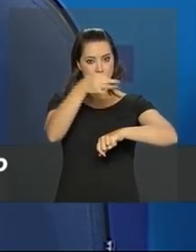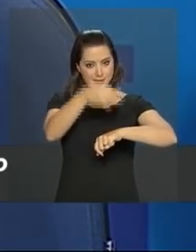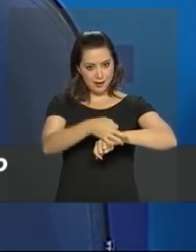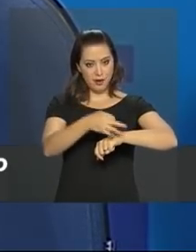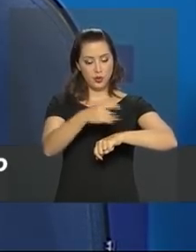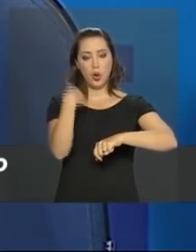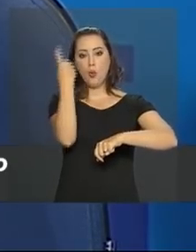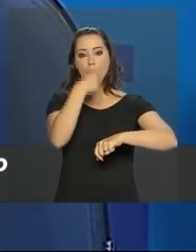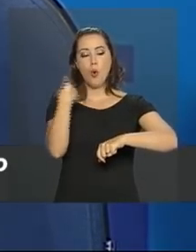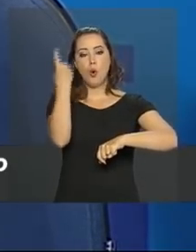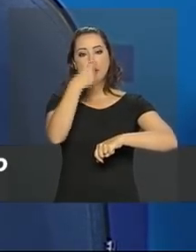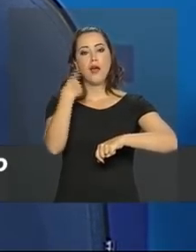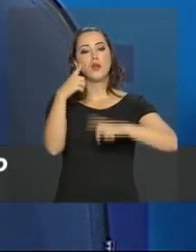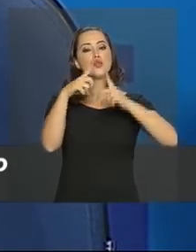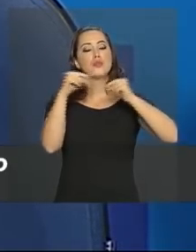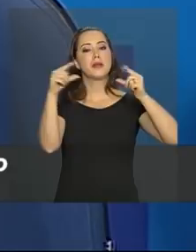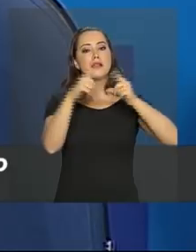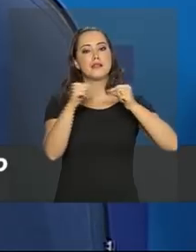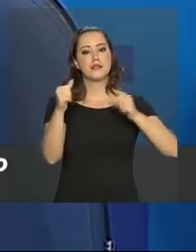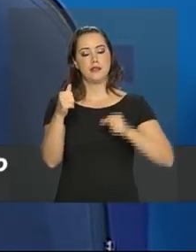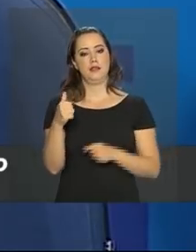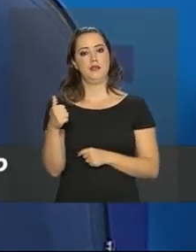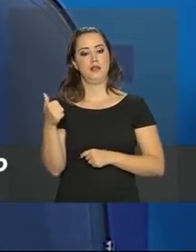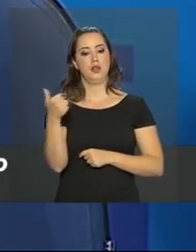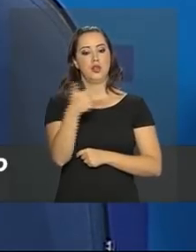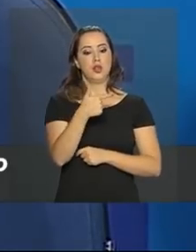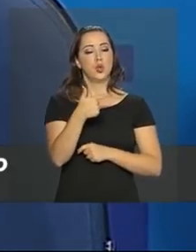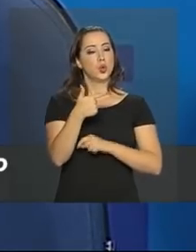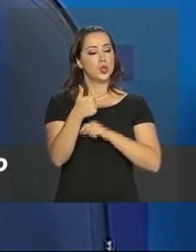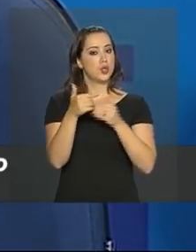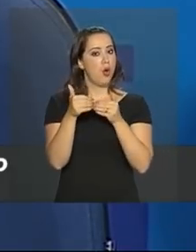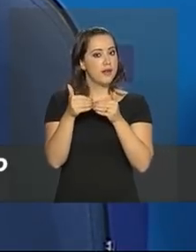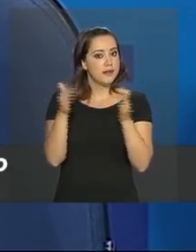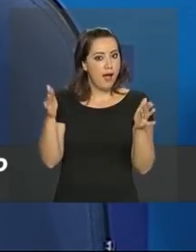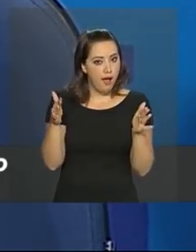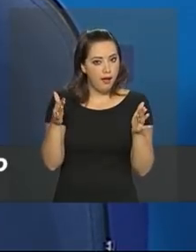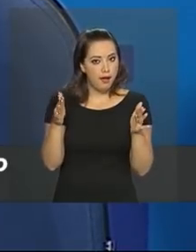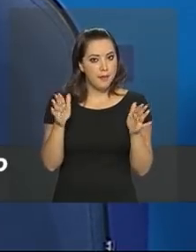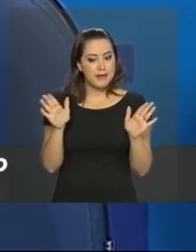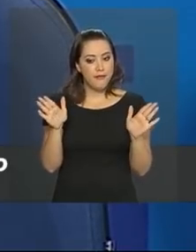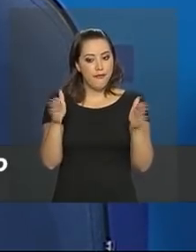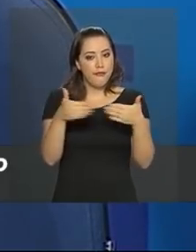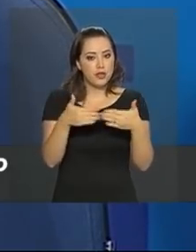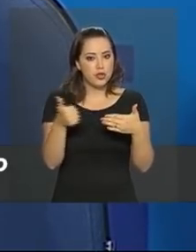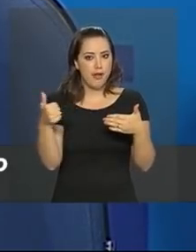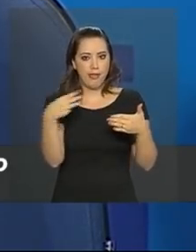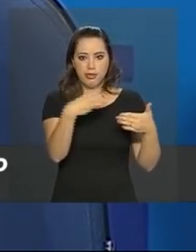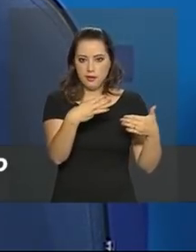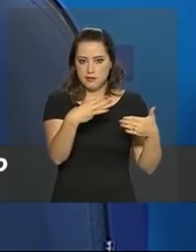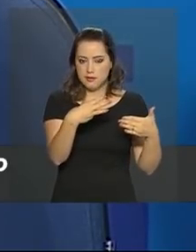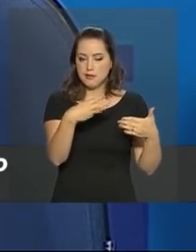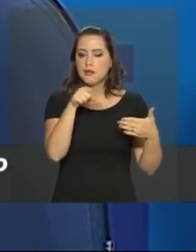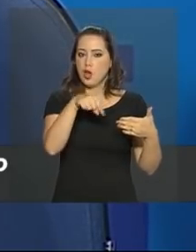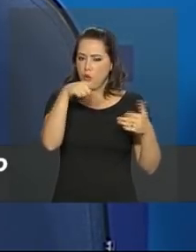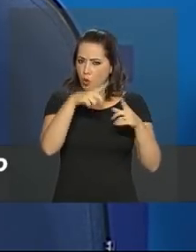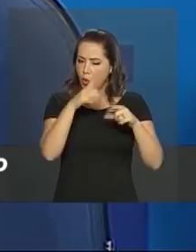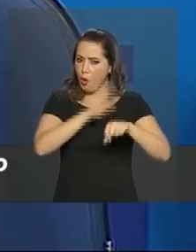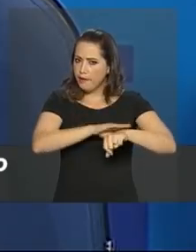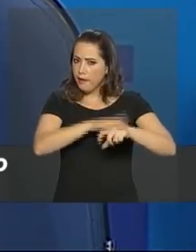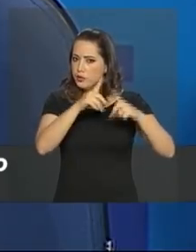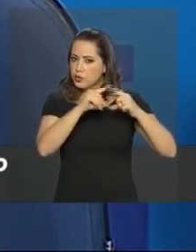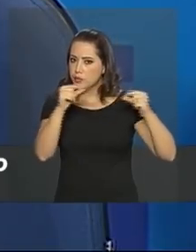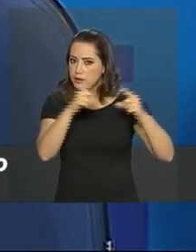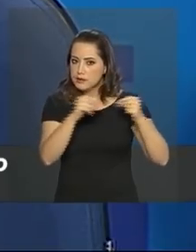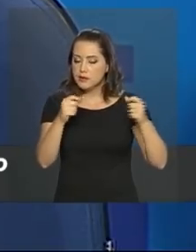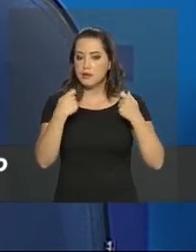abriremos o portão e 13 horas fecharemos não é de 13 a 13 30 nós faremos todos os procedimentos de segurança